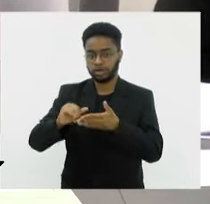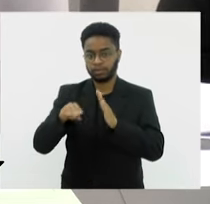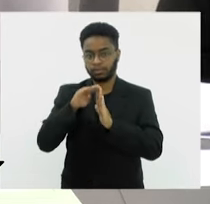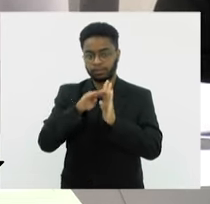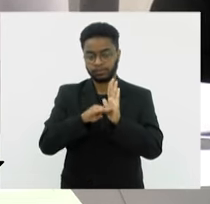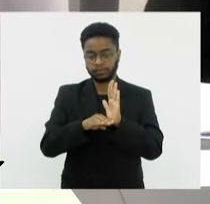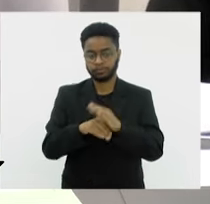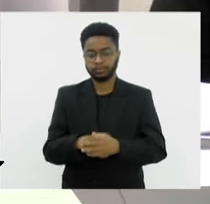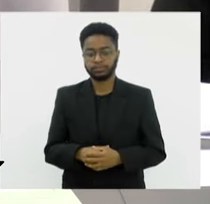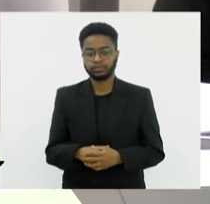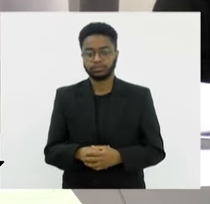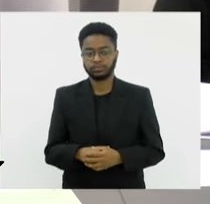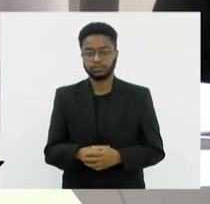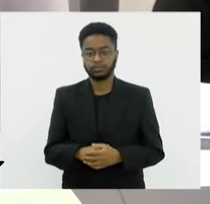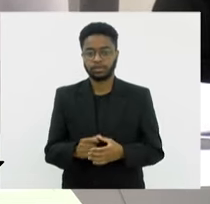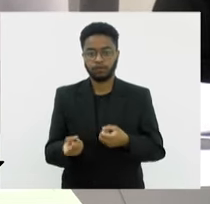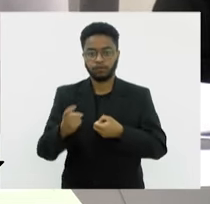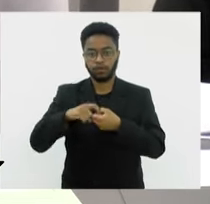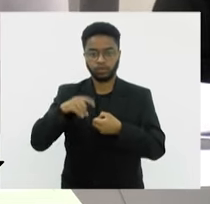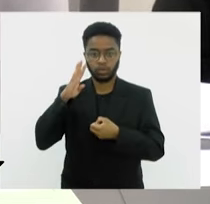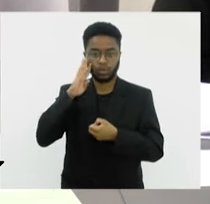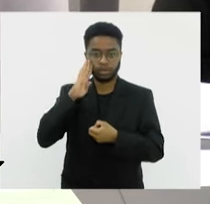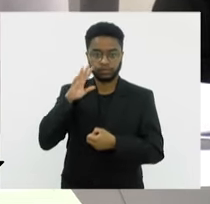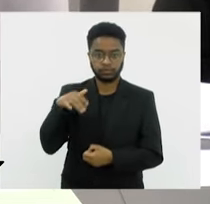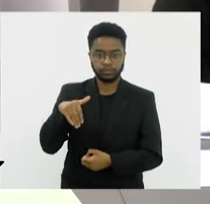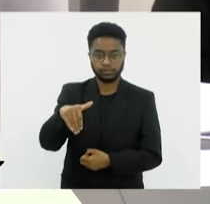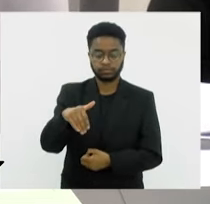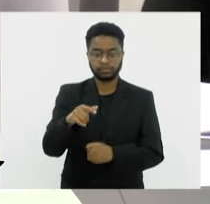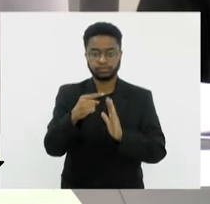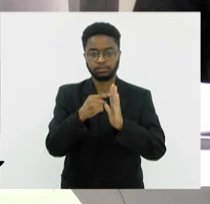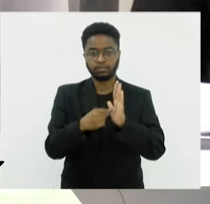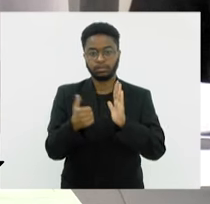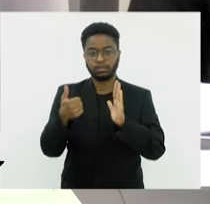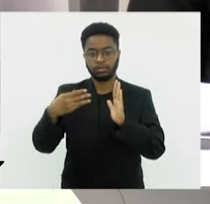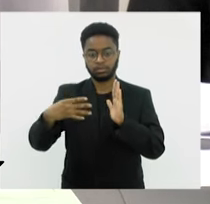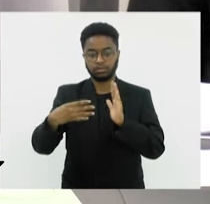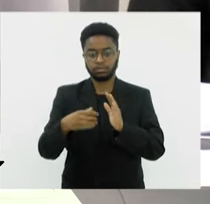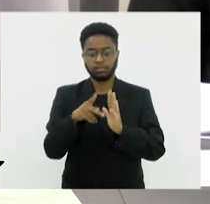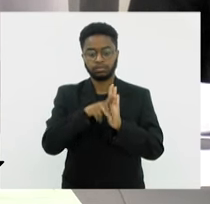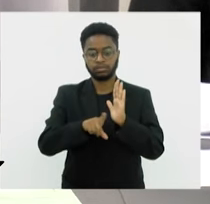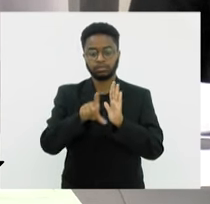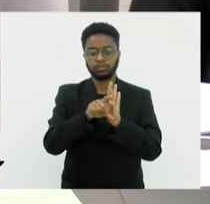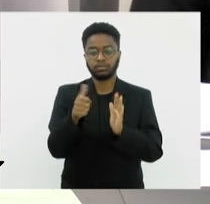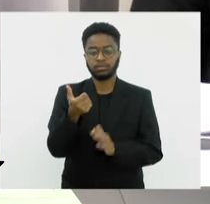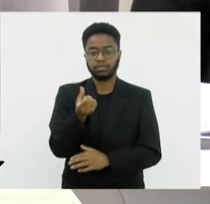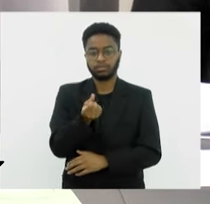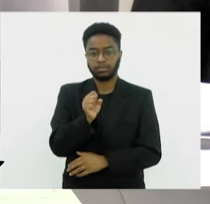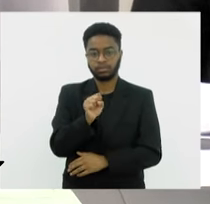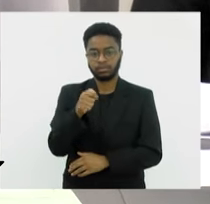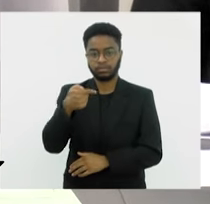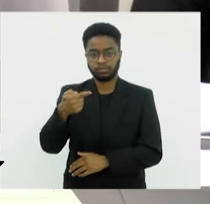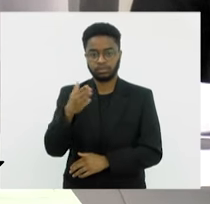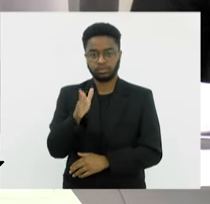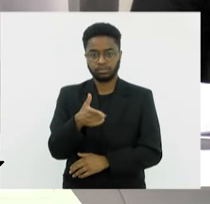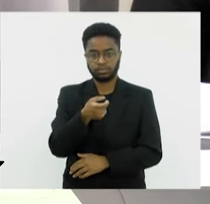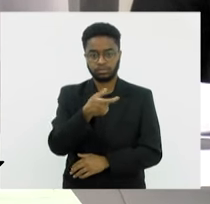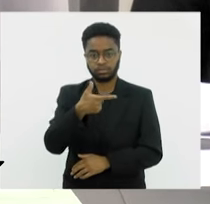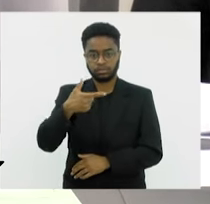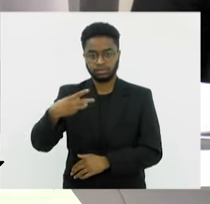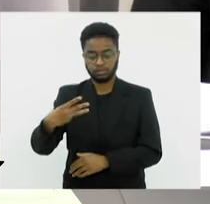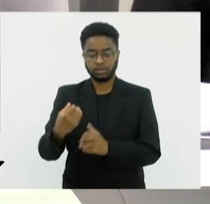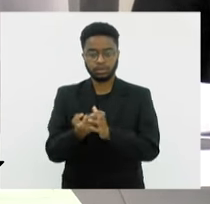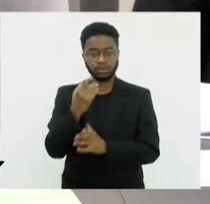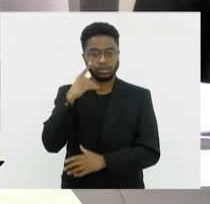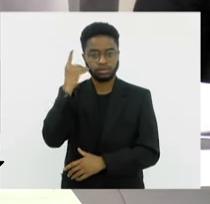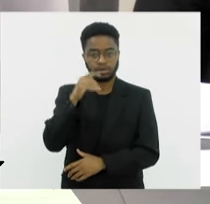pauta. Volta na próxima quarta. Item 14 da pauta. Projeto de lei 1687 de 23, de autoria do deputado Yuri, que